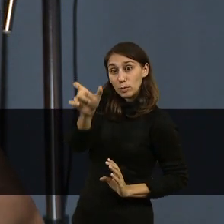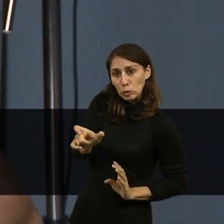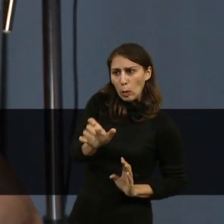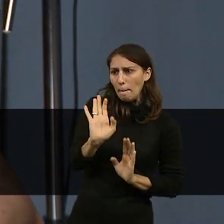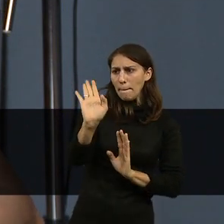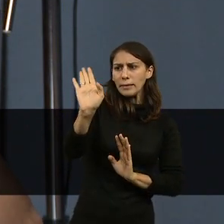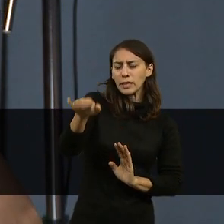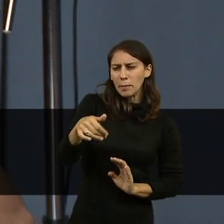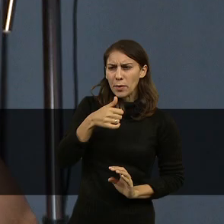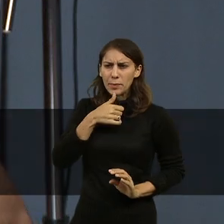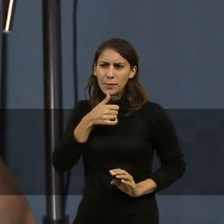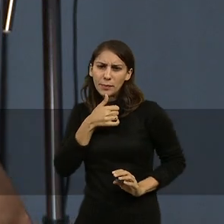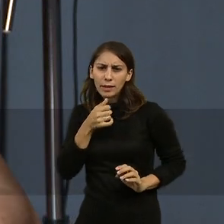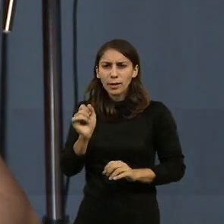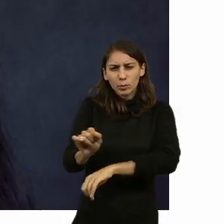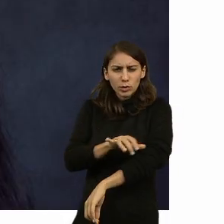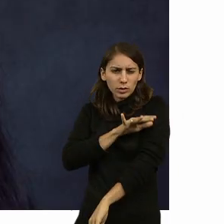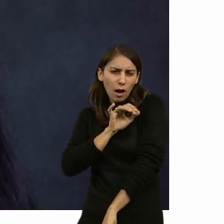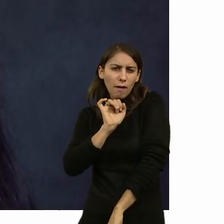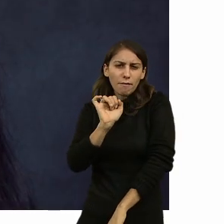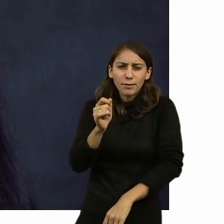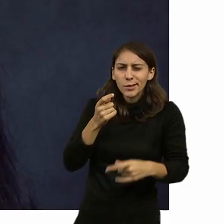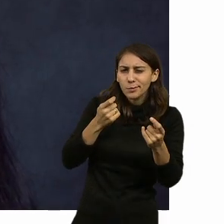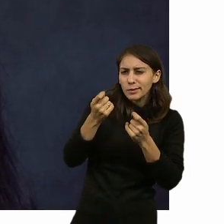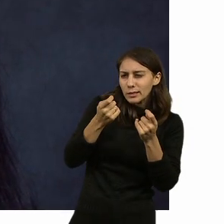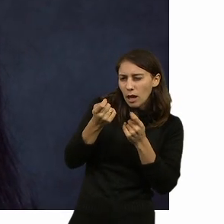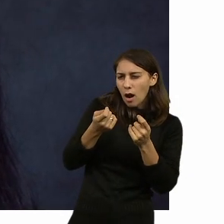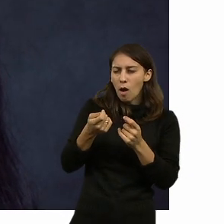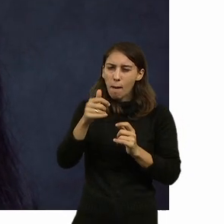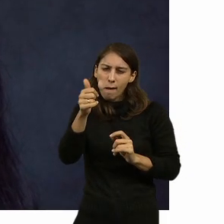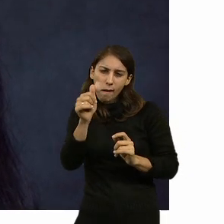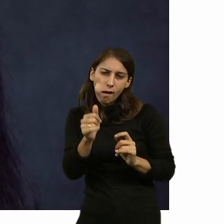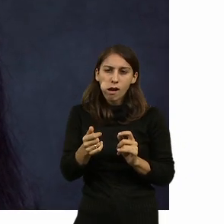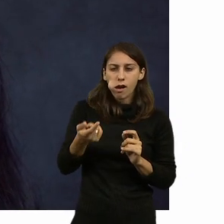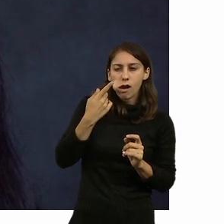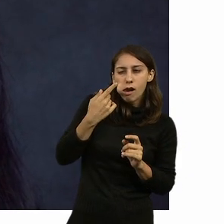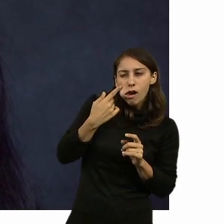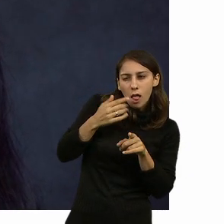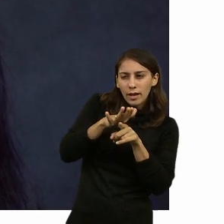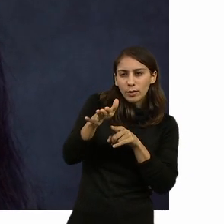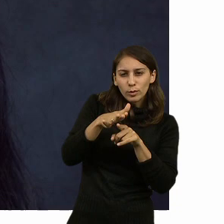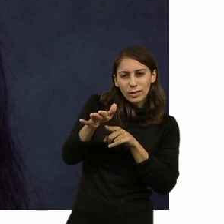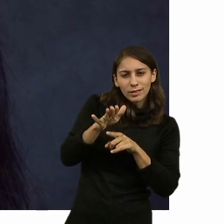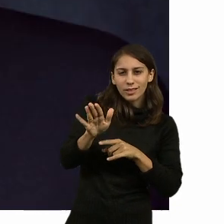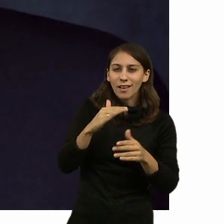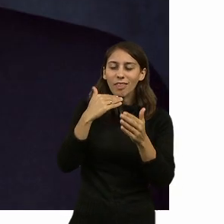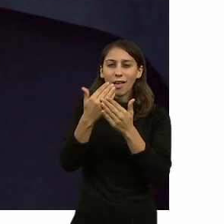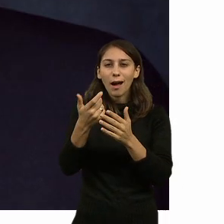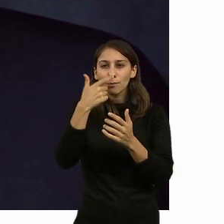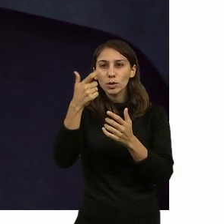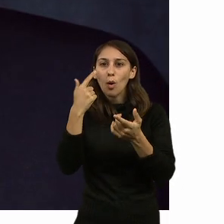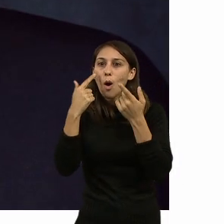grande prazer, trabalhar as expressões e conseguir o melhor de cada um. Tem a ver com as emoções e com o que as pessoas conseguem transmitir com